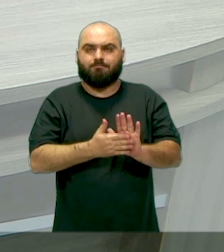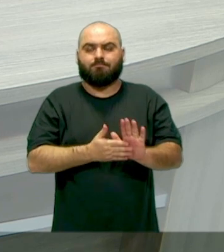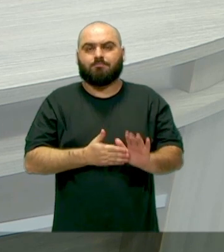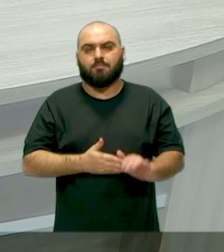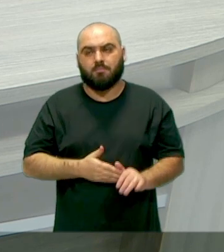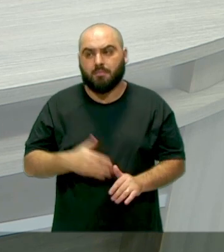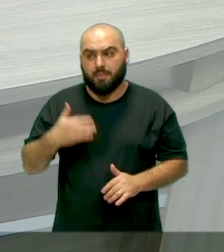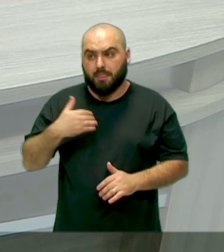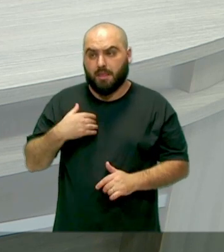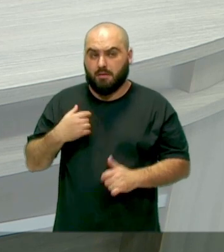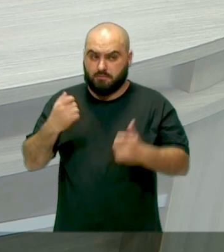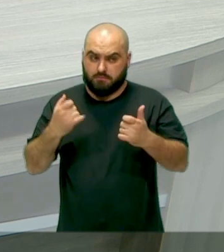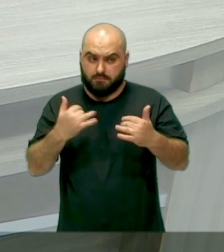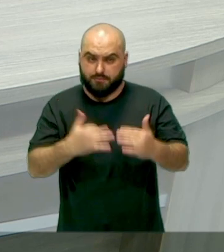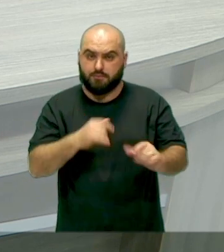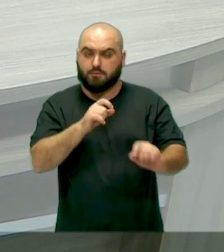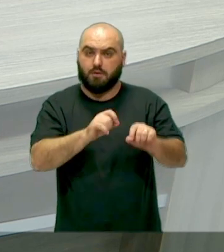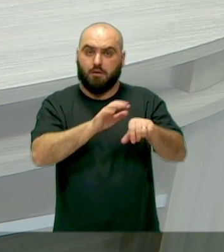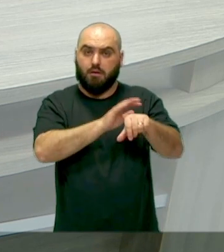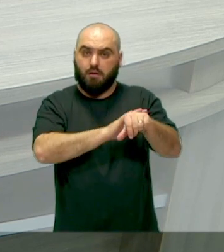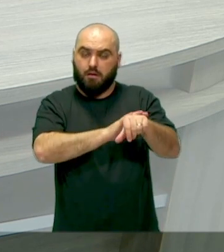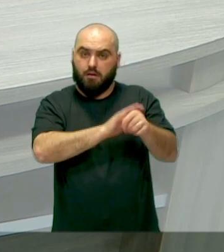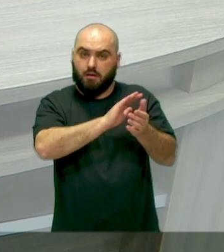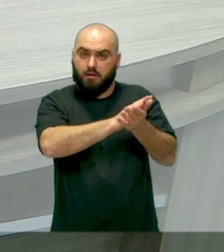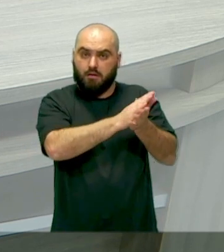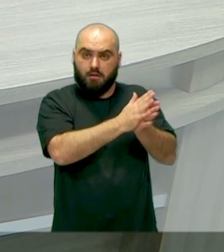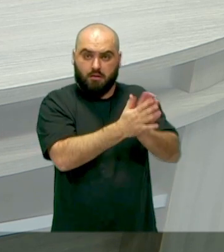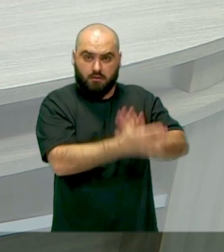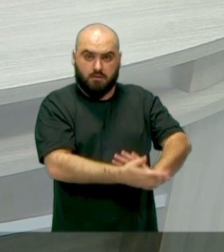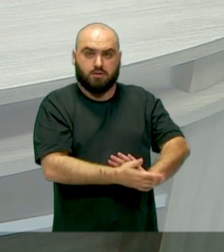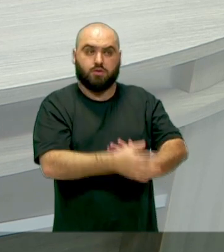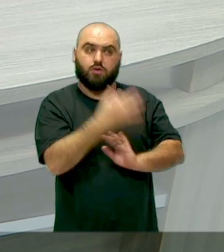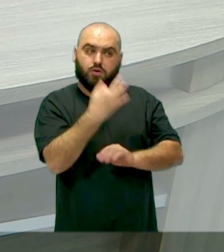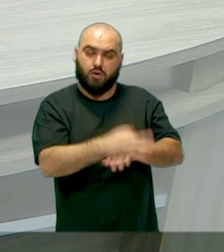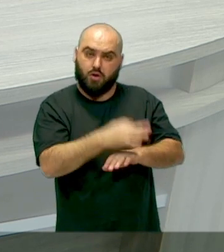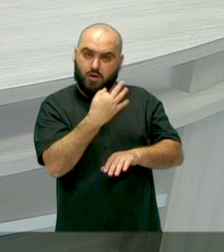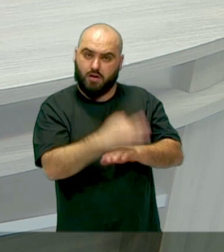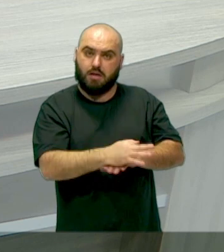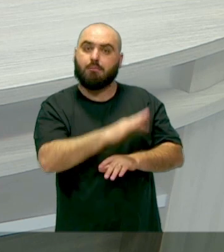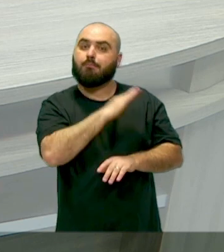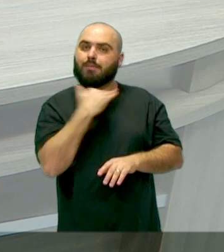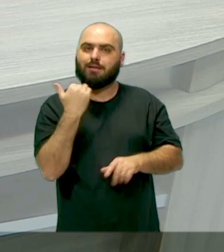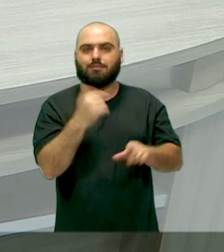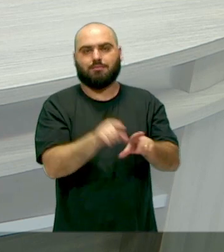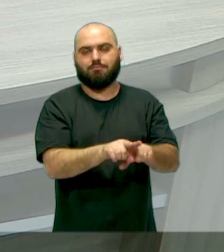dizer que o racismo, ele fere, ele dói e ele mata.